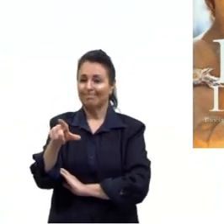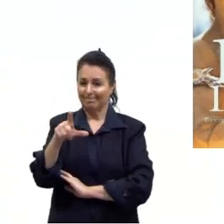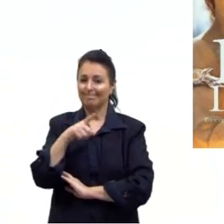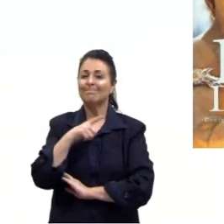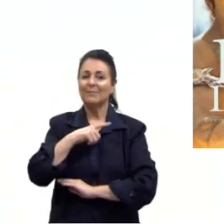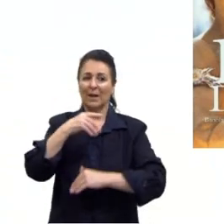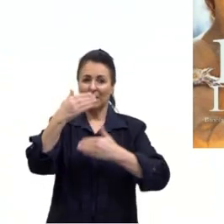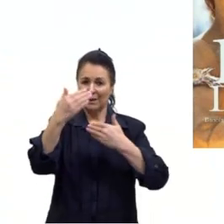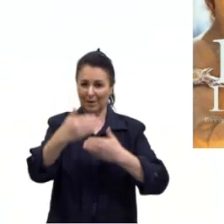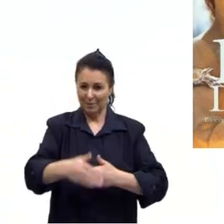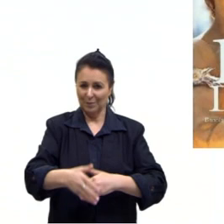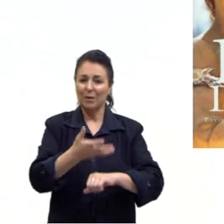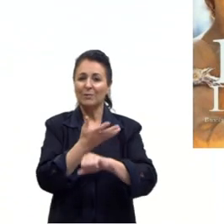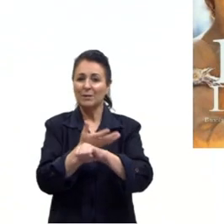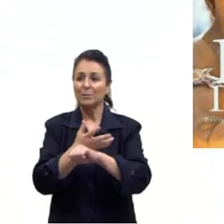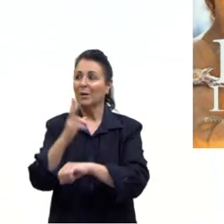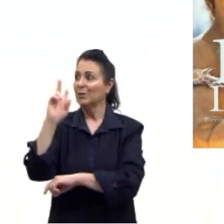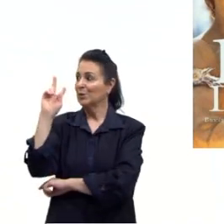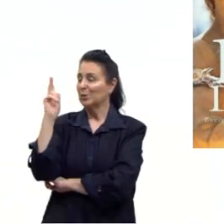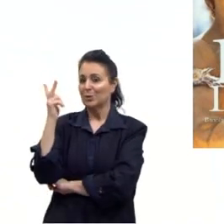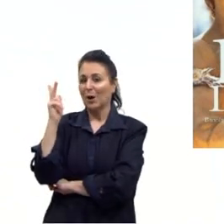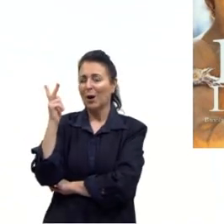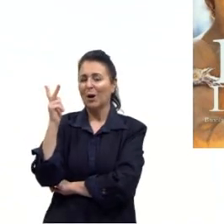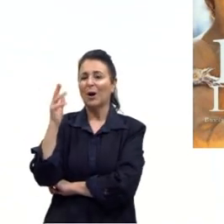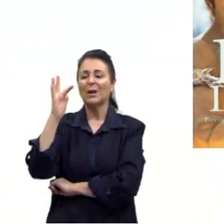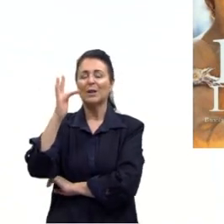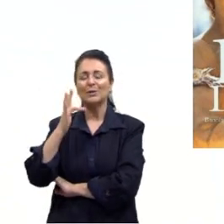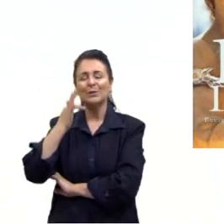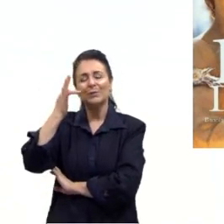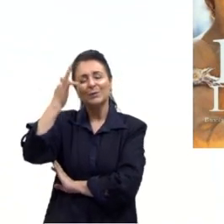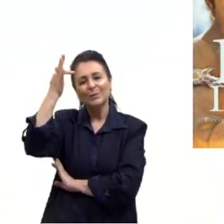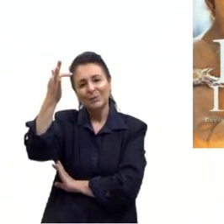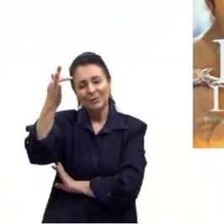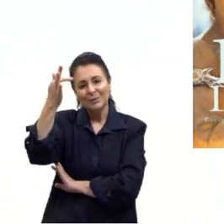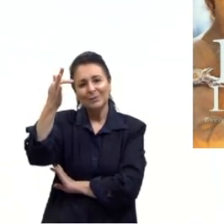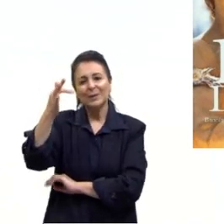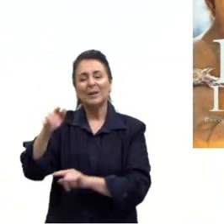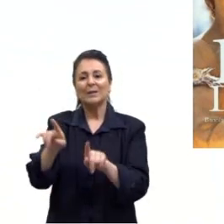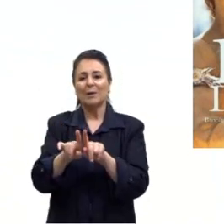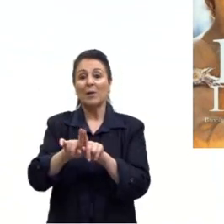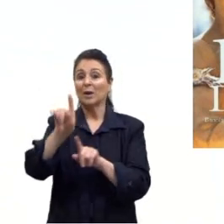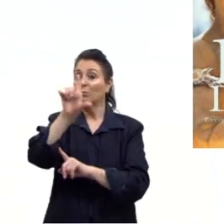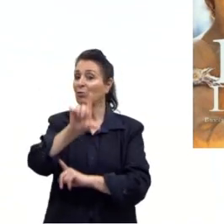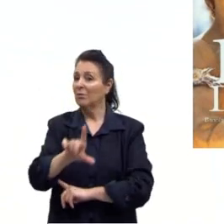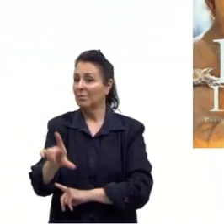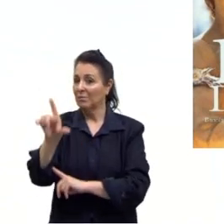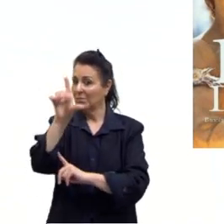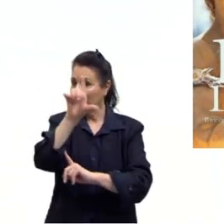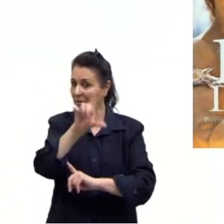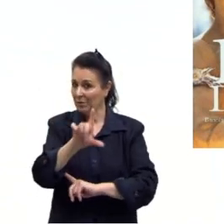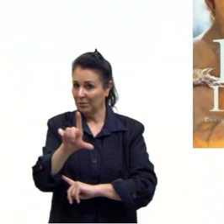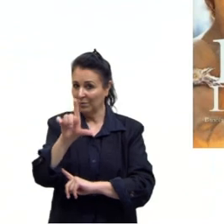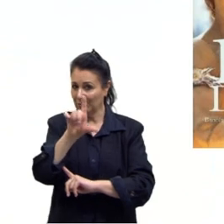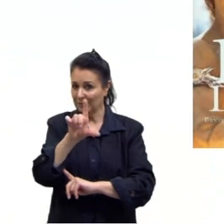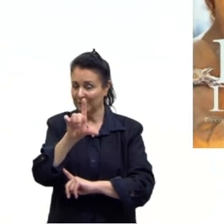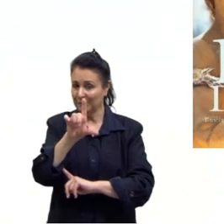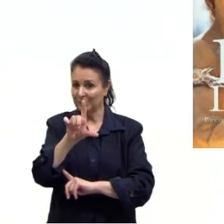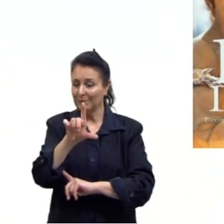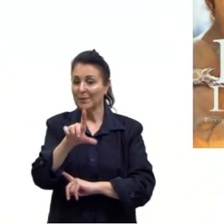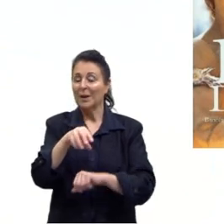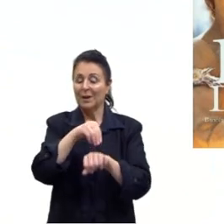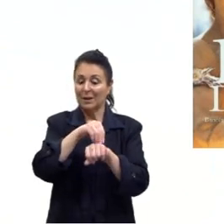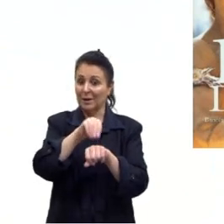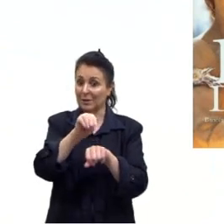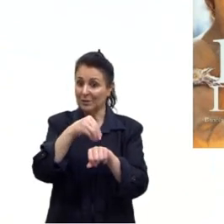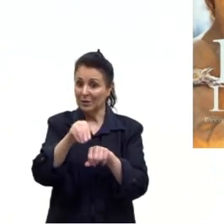aparecendo na disciplina de História na disciplina de Filosofia na disciplina de literatura na E aí eu